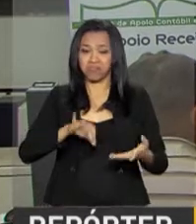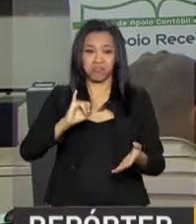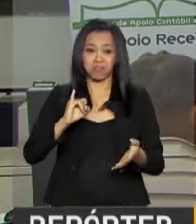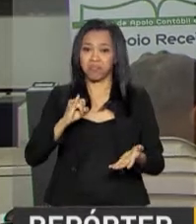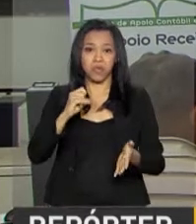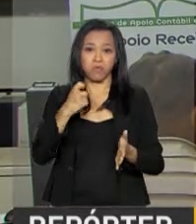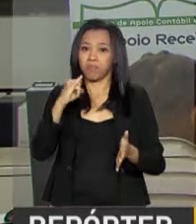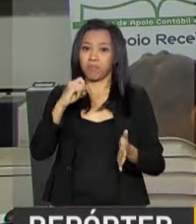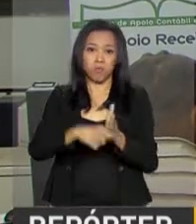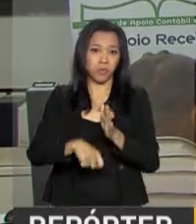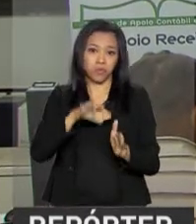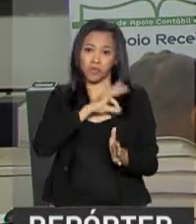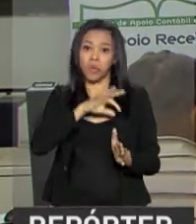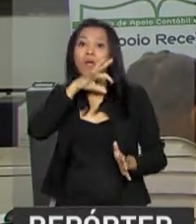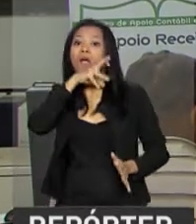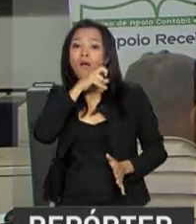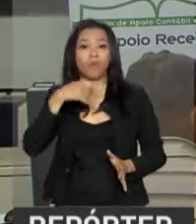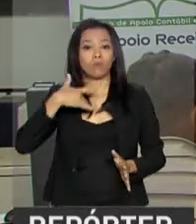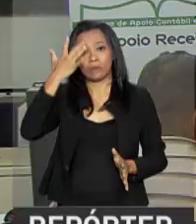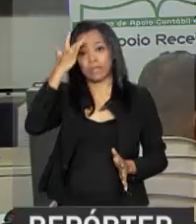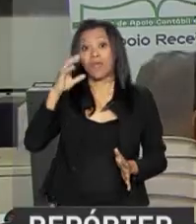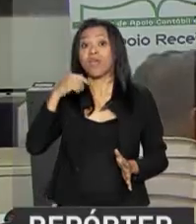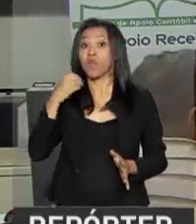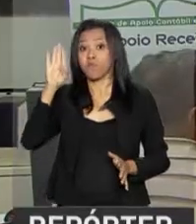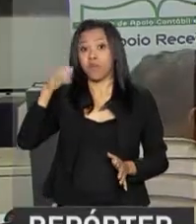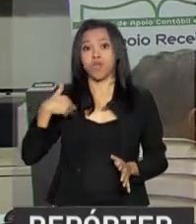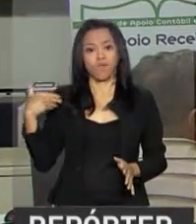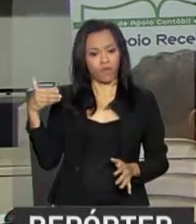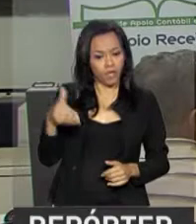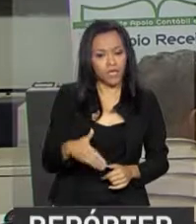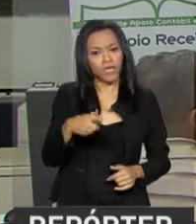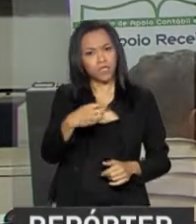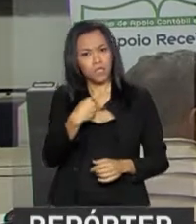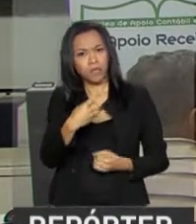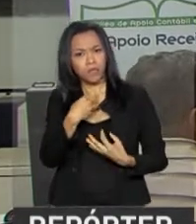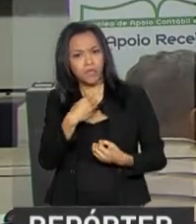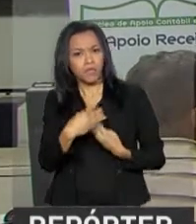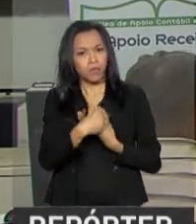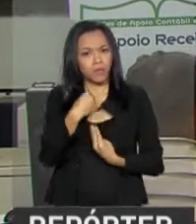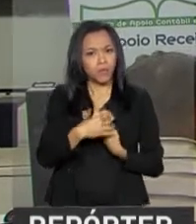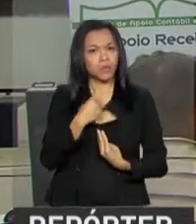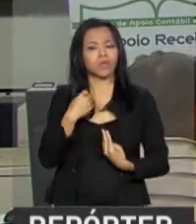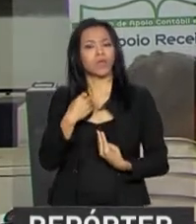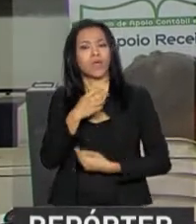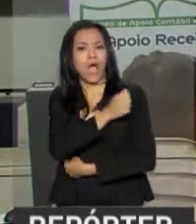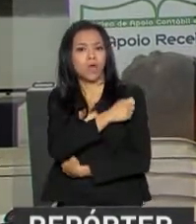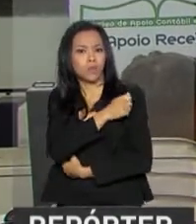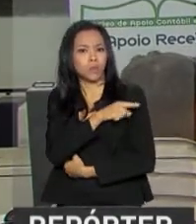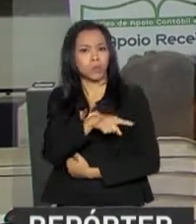todo ano eu venho aqui porque eu sou muito bem atendida que os professores são excelentes os alunos se